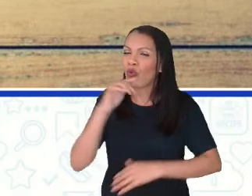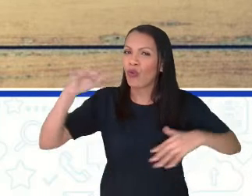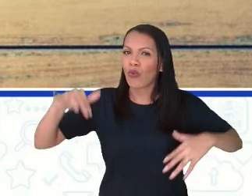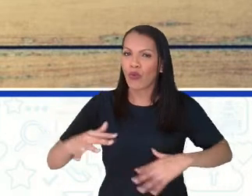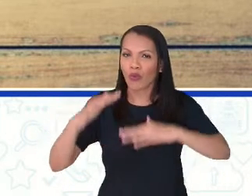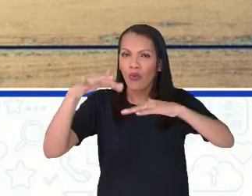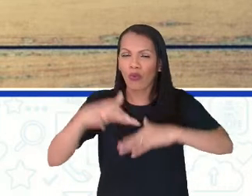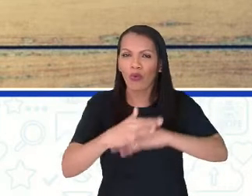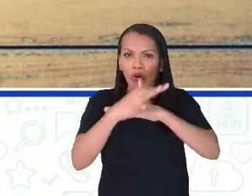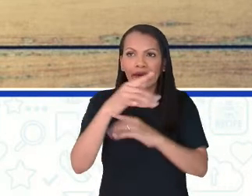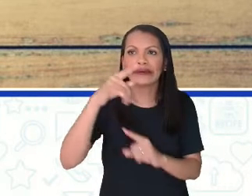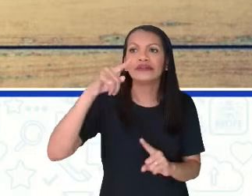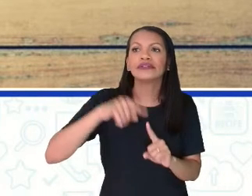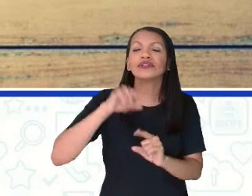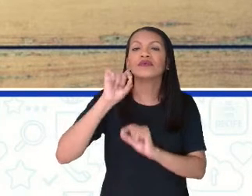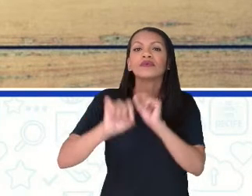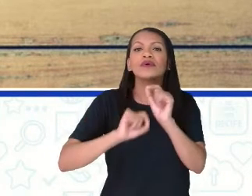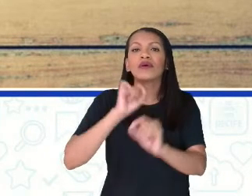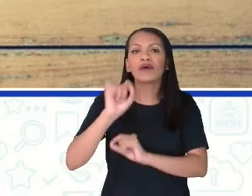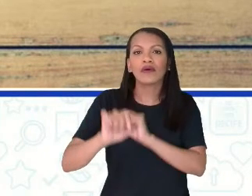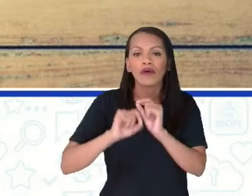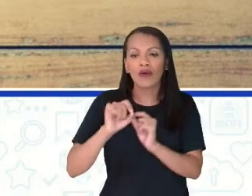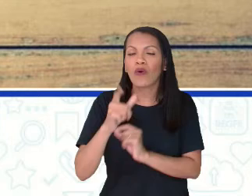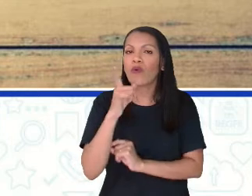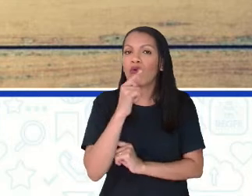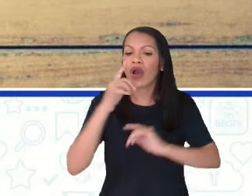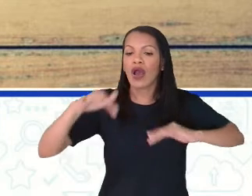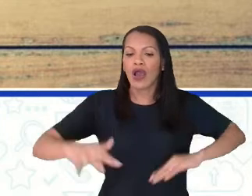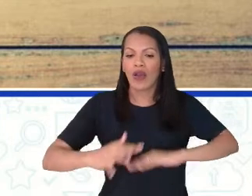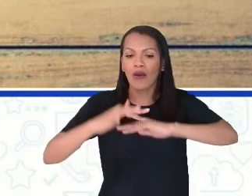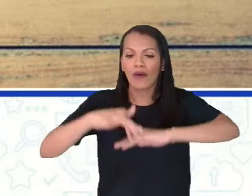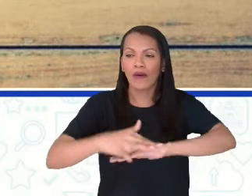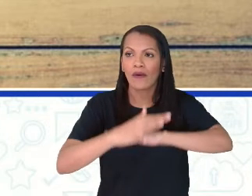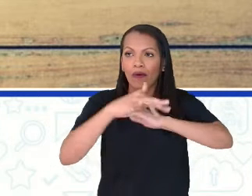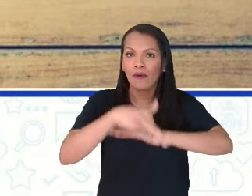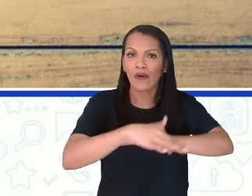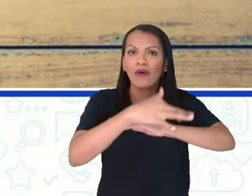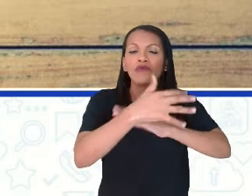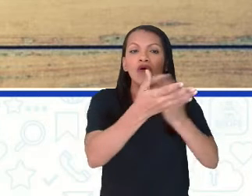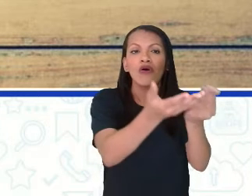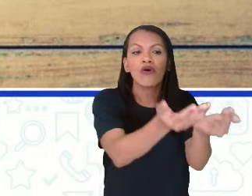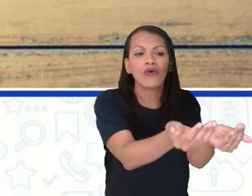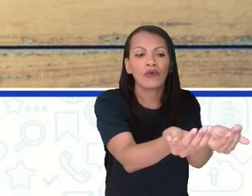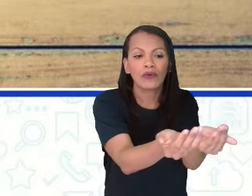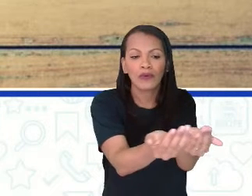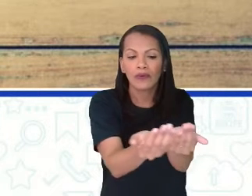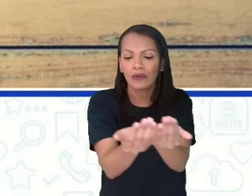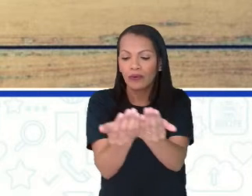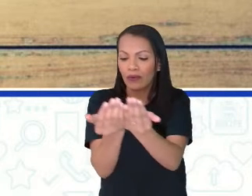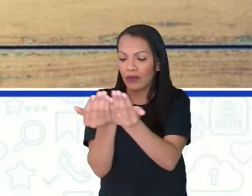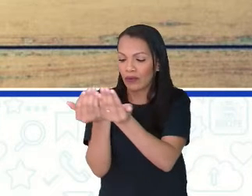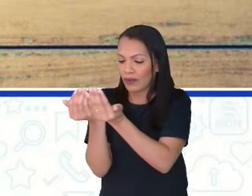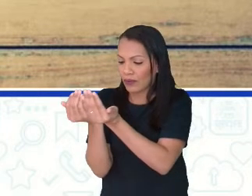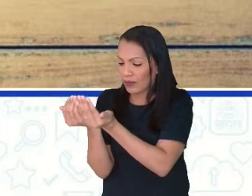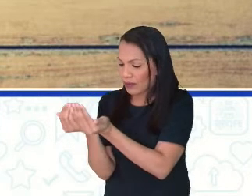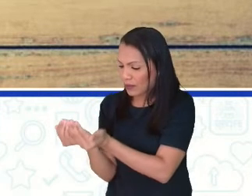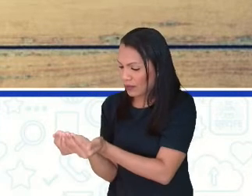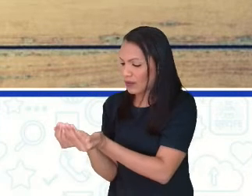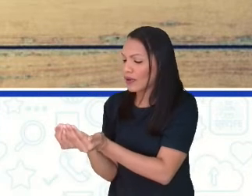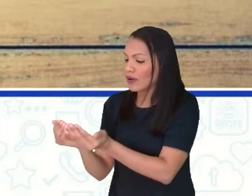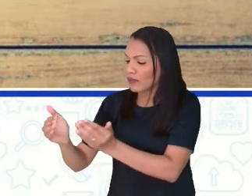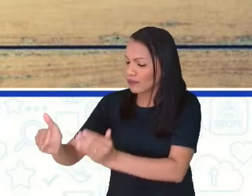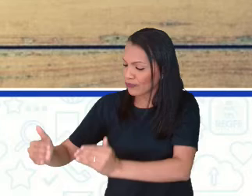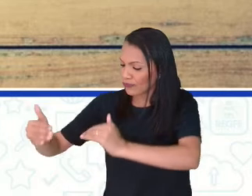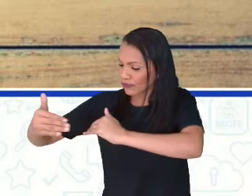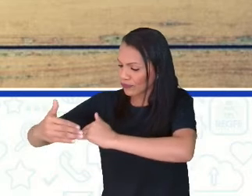tipo de drenagem, ou seja, traz a água do mar para um pouco fora, né, aí, e lá vai